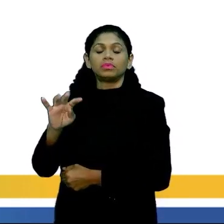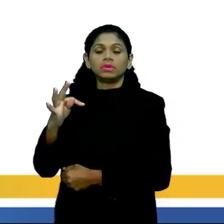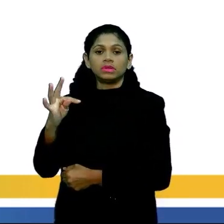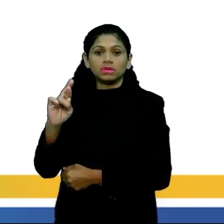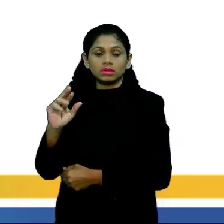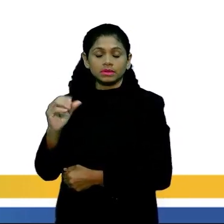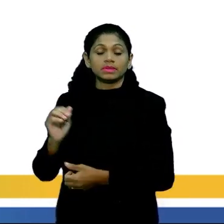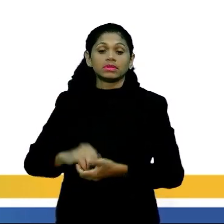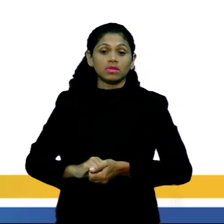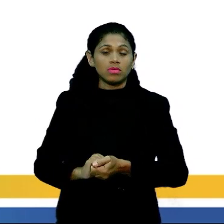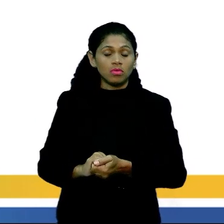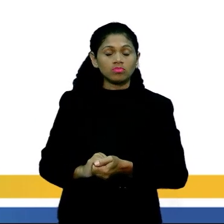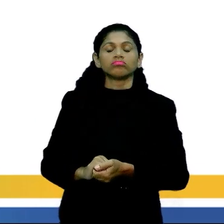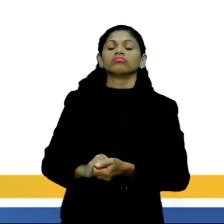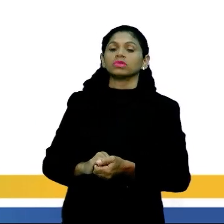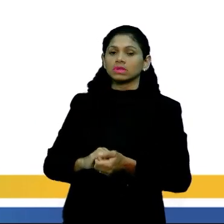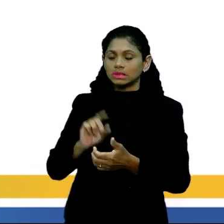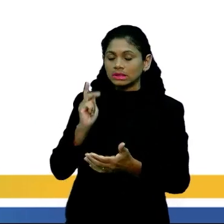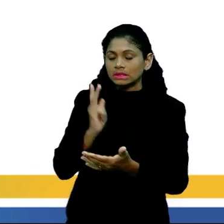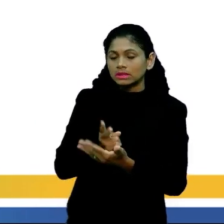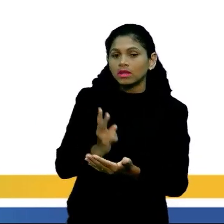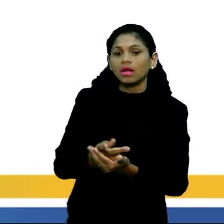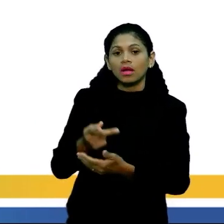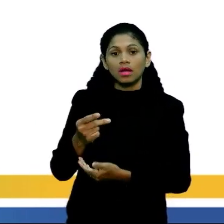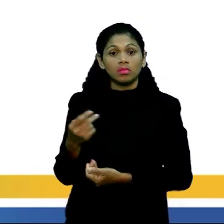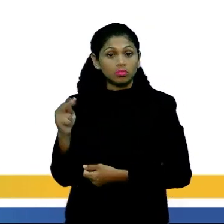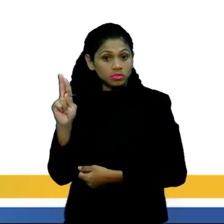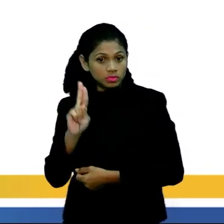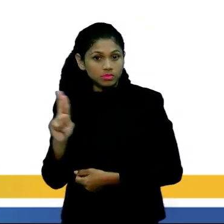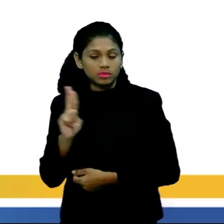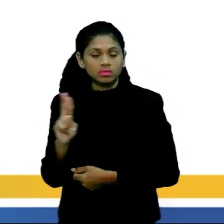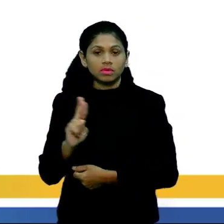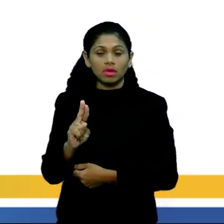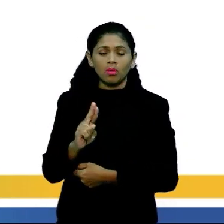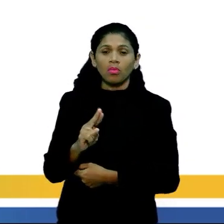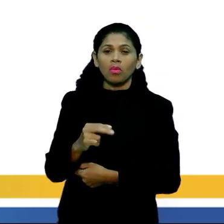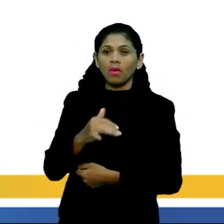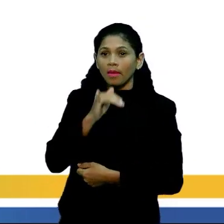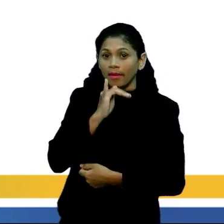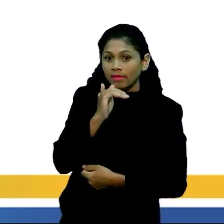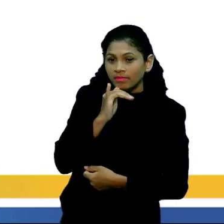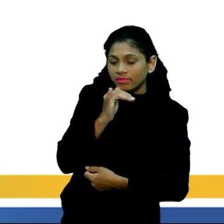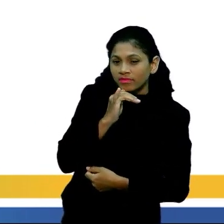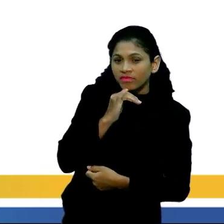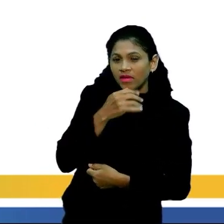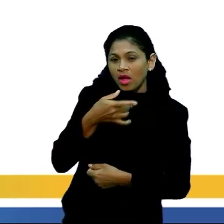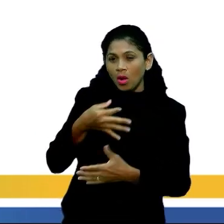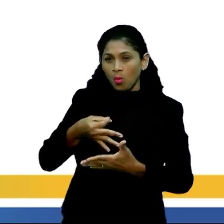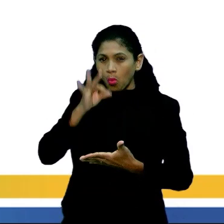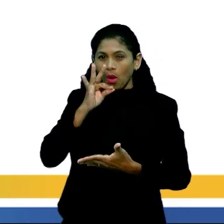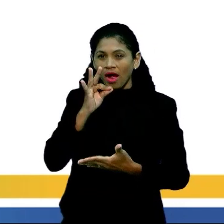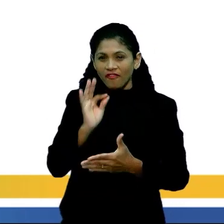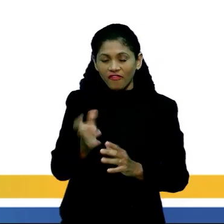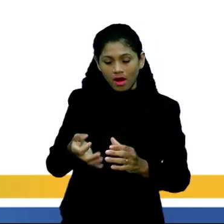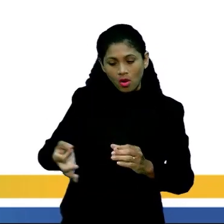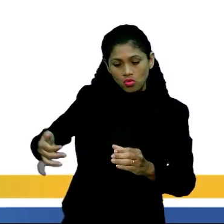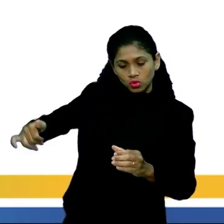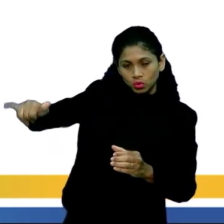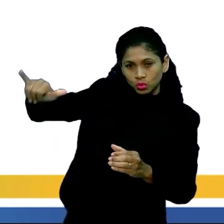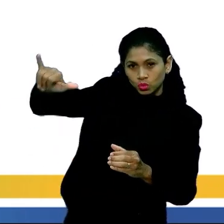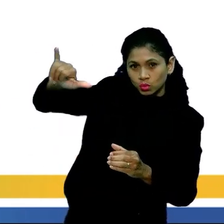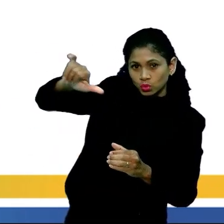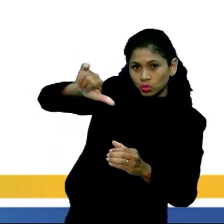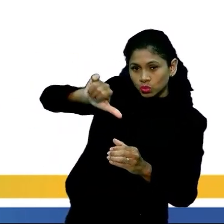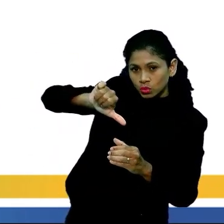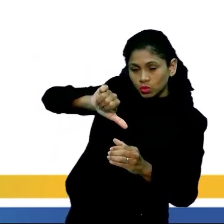nas nossas casas, né? Ao fazer café, por exemplo, o filtro de barro, que você pode ter em casa, é um processo de